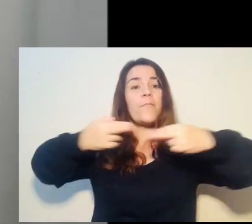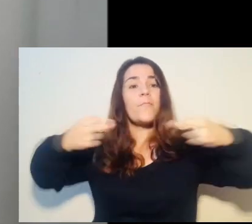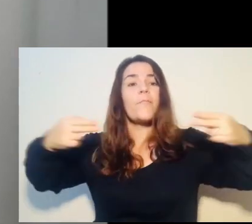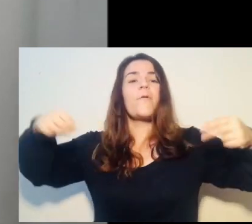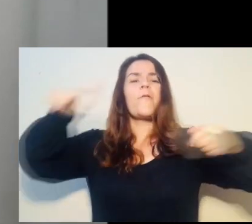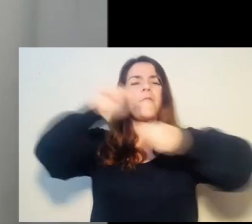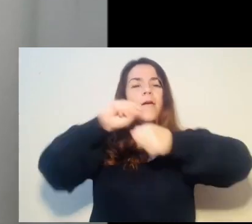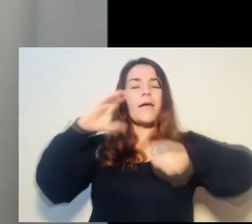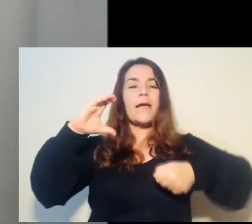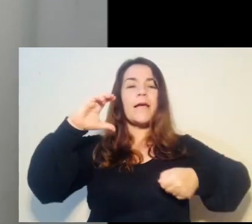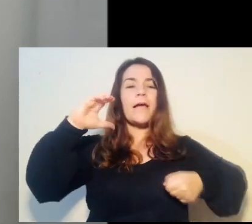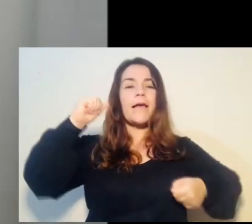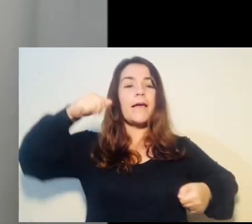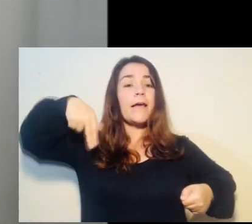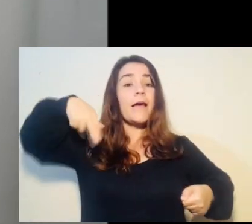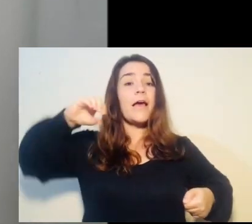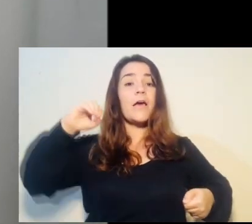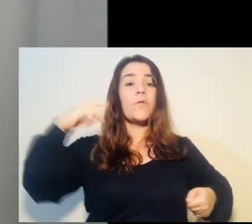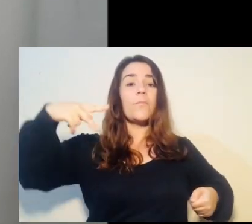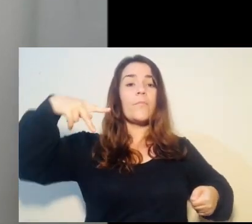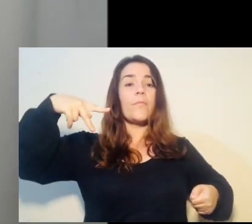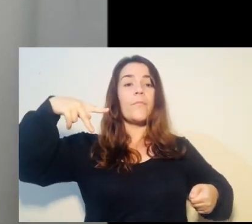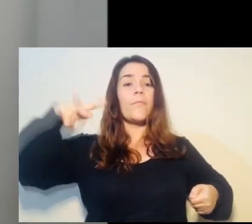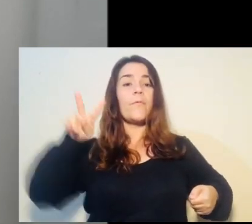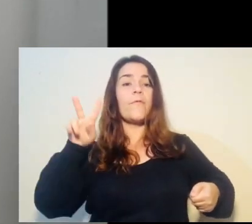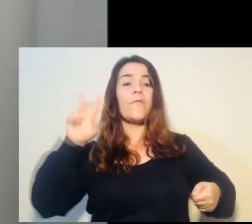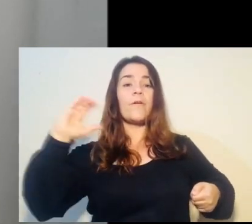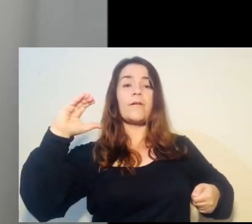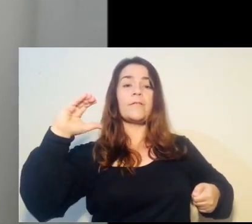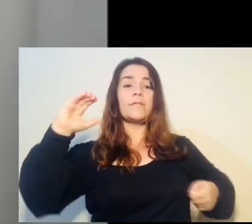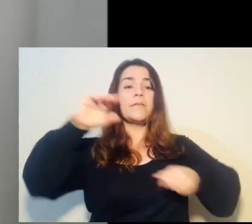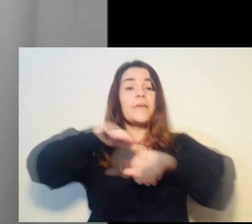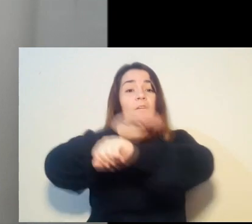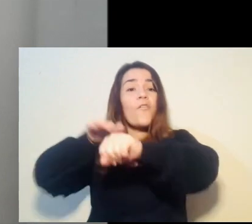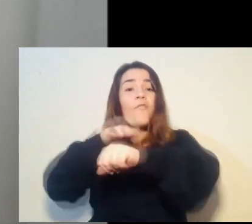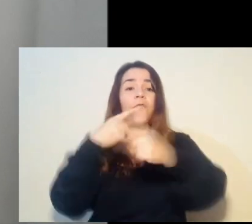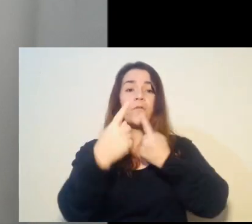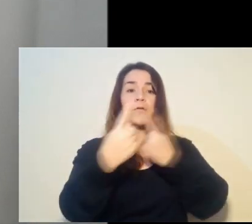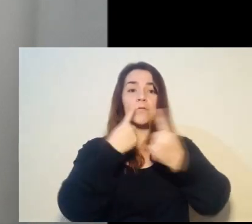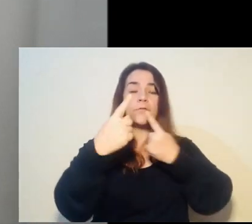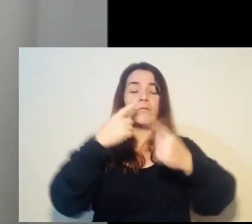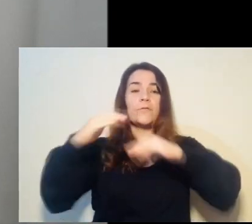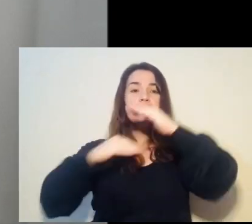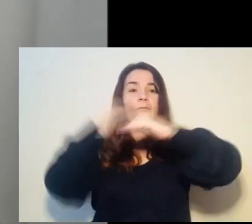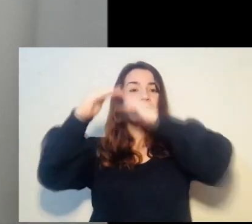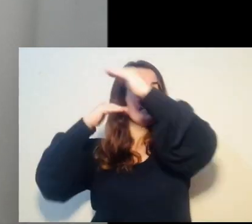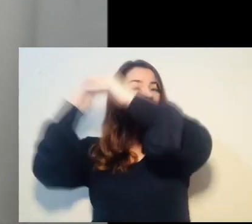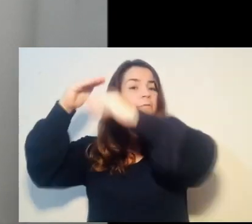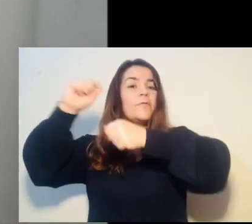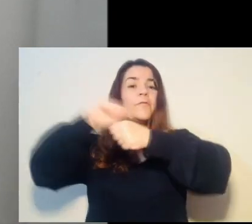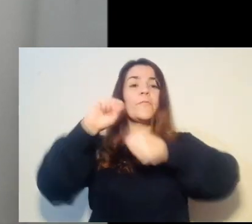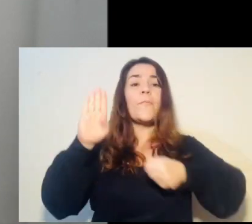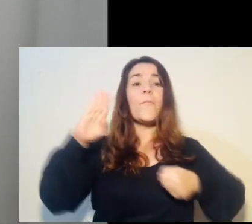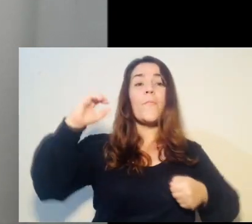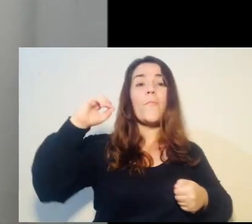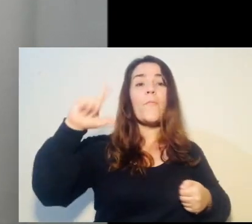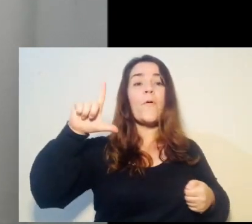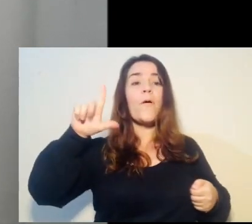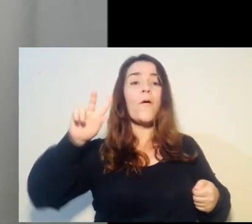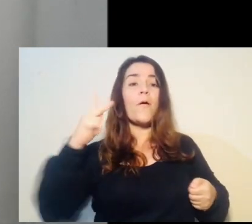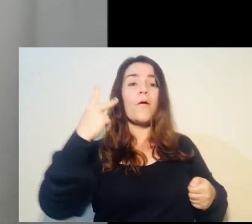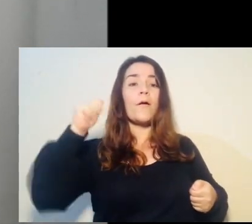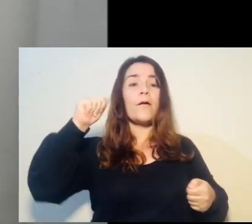materiais. Cano de PVC, aí a gente vai ver o tamanho certinho, né? A gente vai conversar sobre isso na hora de construir. Uma